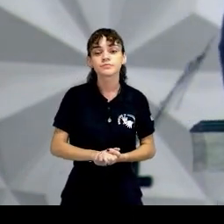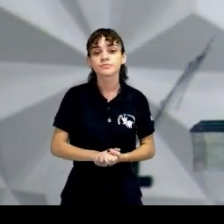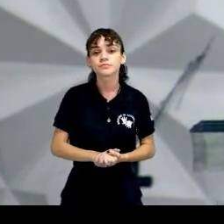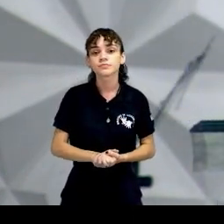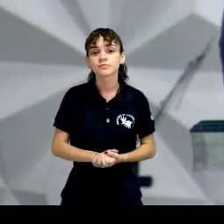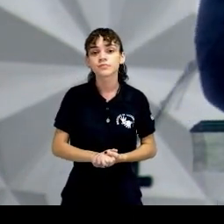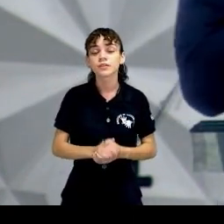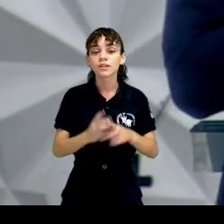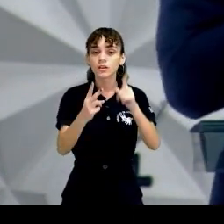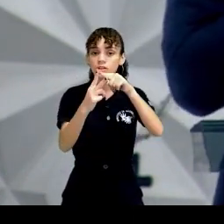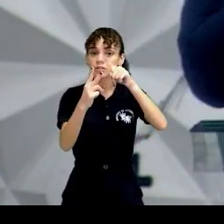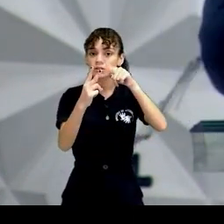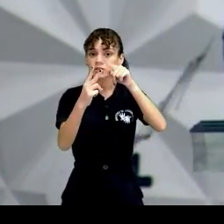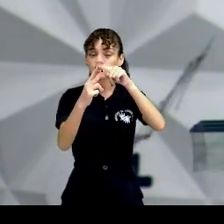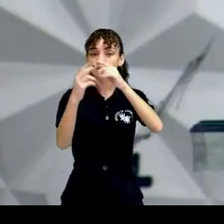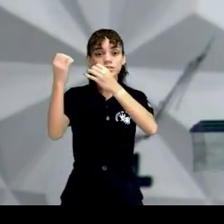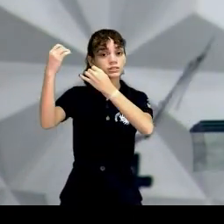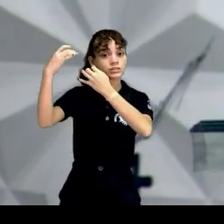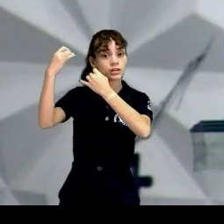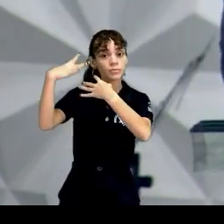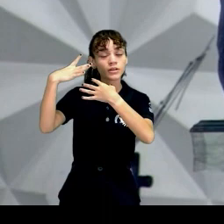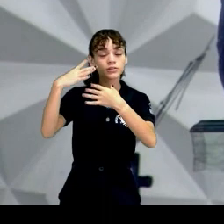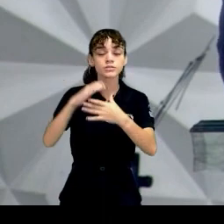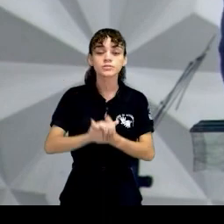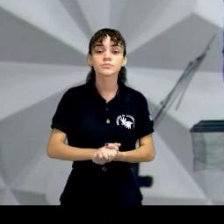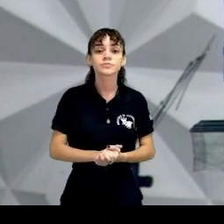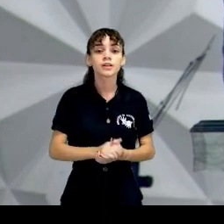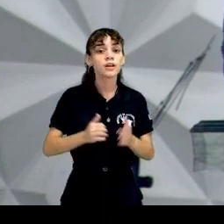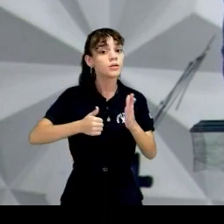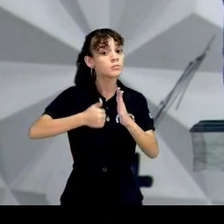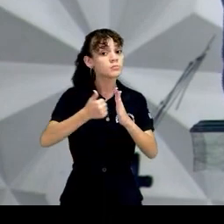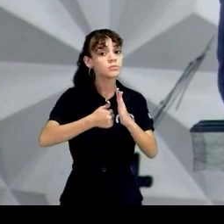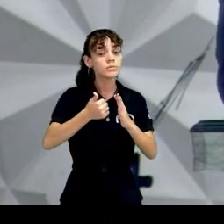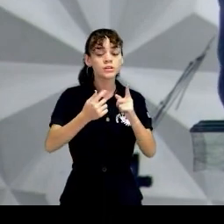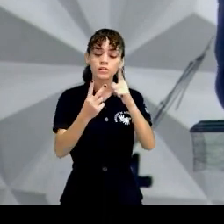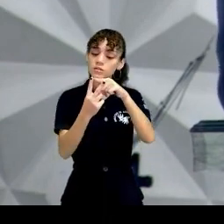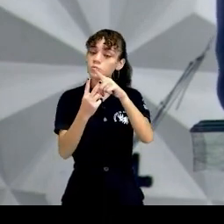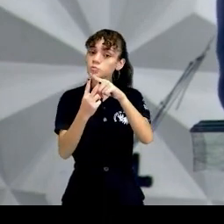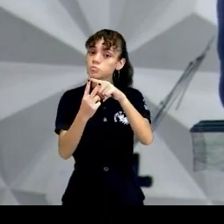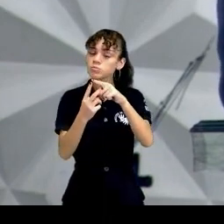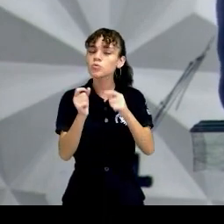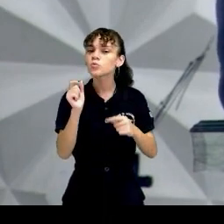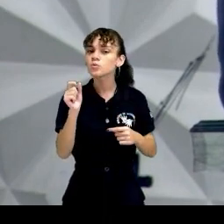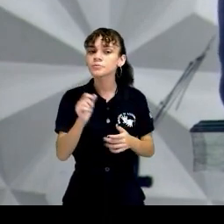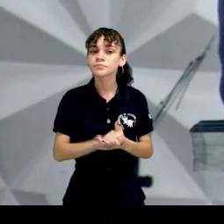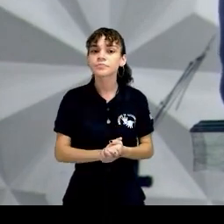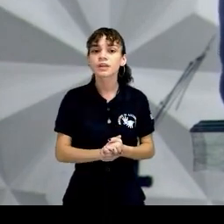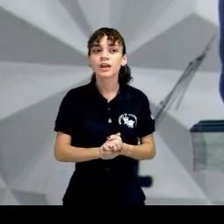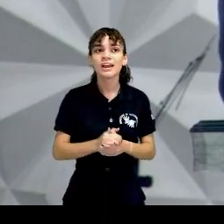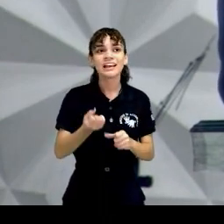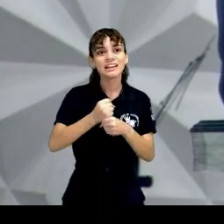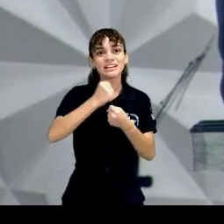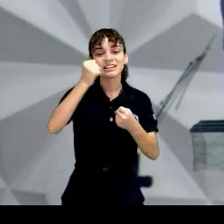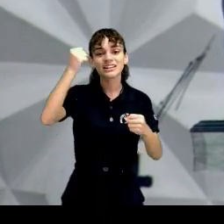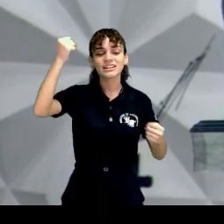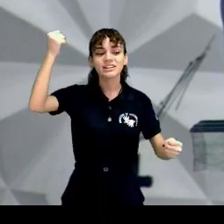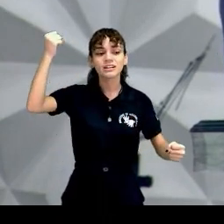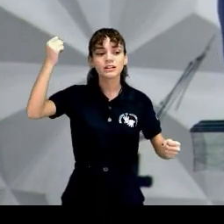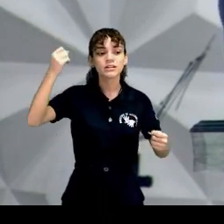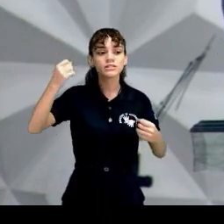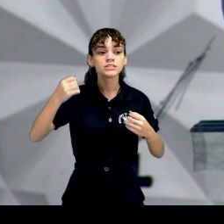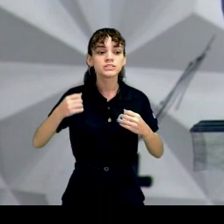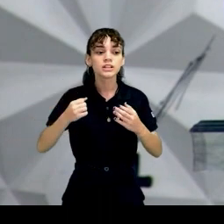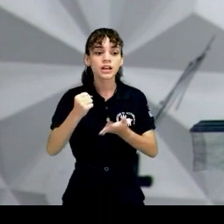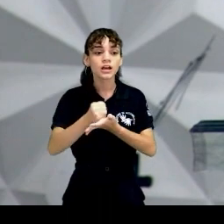primeira, a maior contribuição que a fé produz na vida de um necessitado é que ela